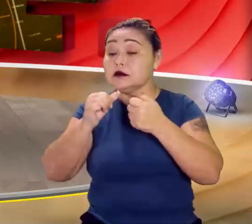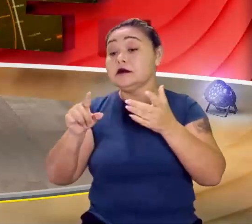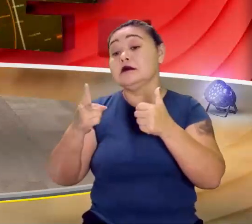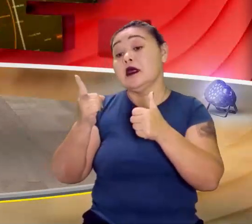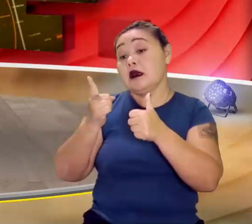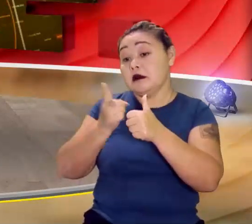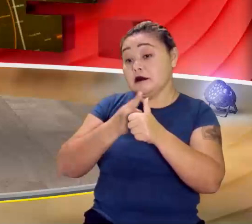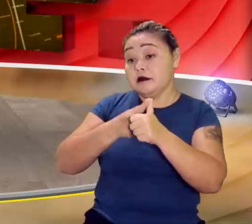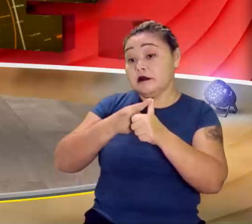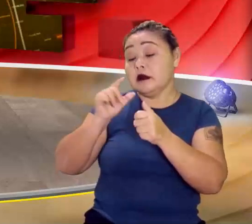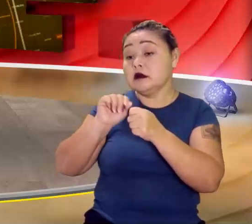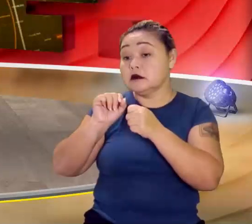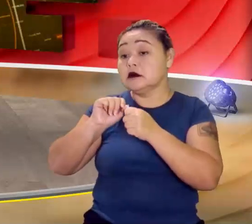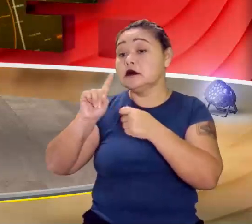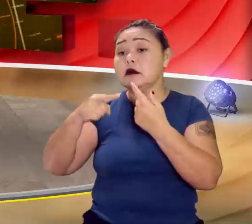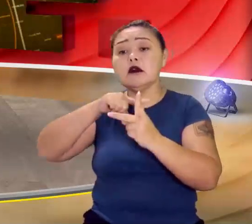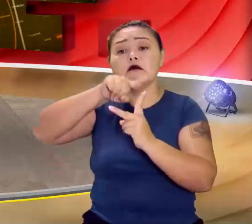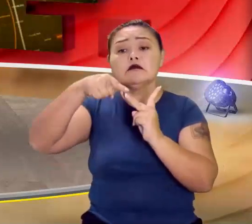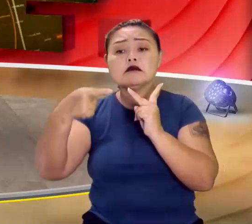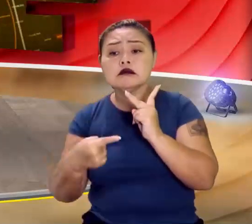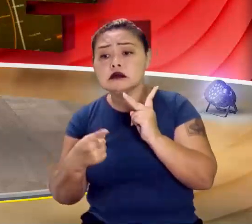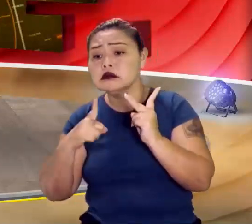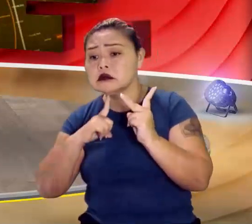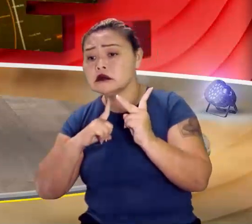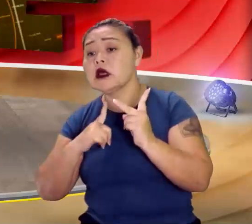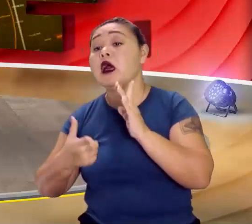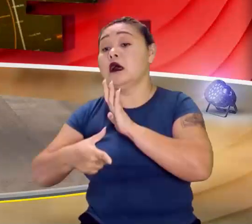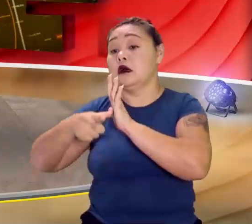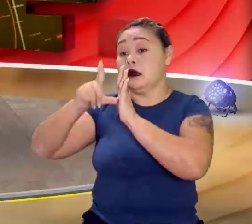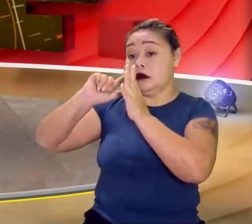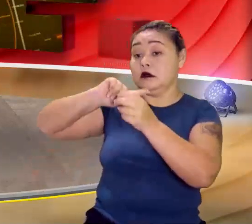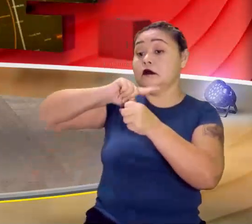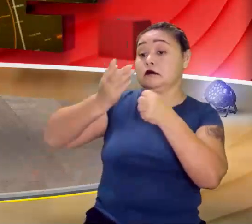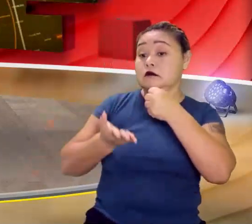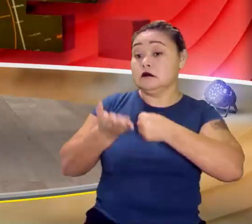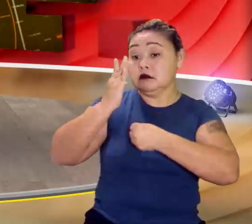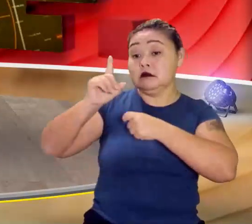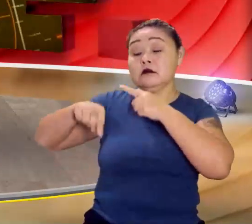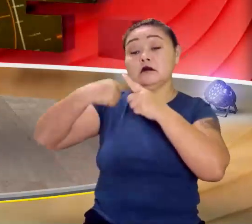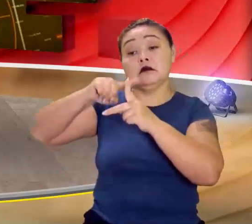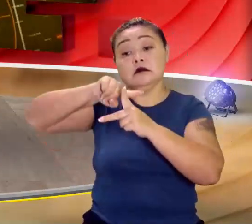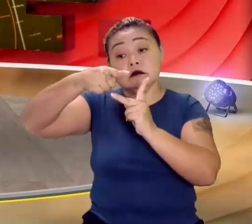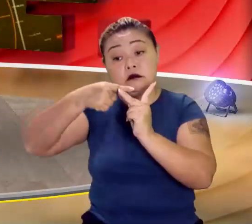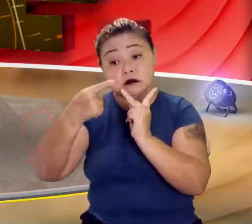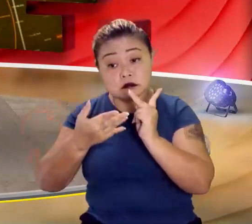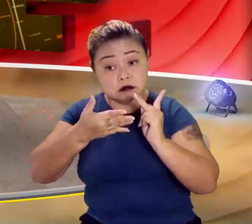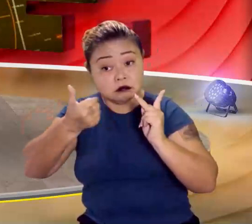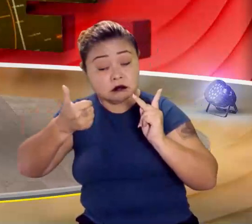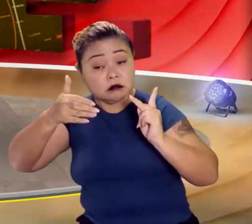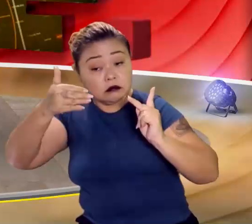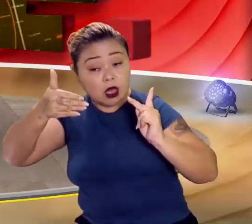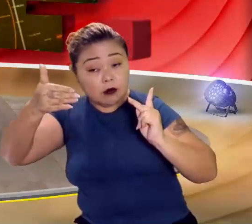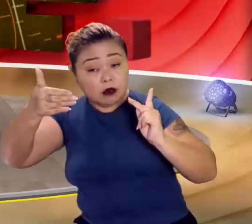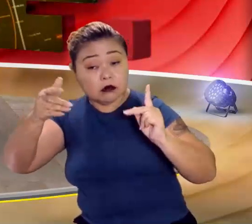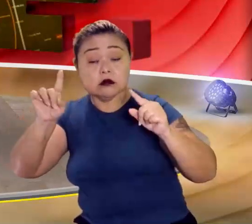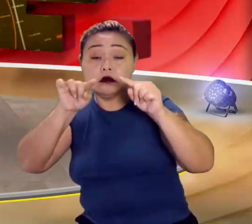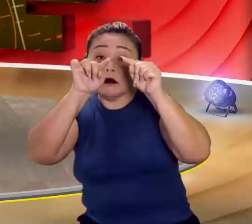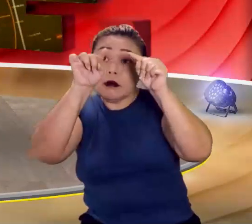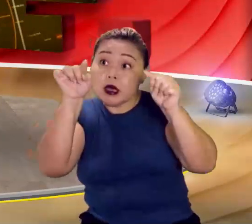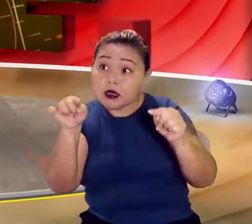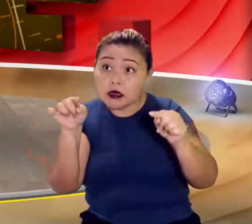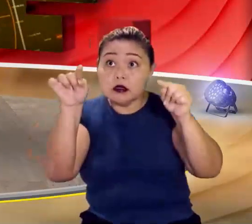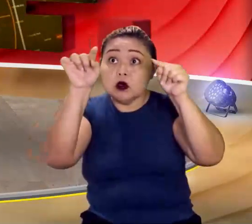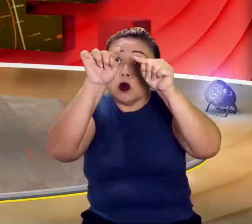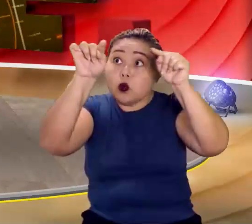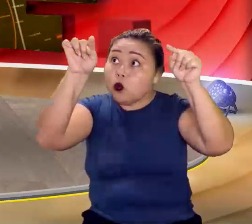raiz de um número que eu nem potencializei ainda? Pois é. Então, faz a potência primeiro, depois tira a raiz, segue direitinho, parênteses, colchetes,